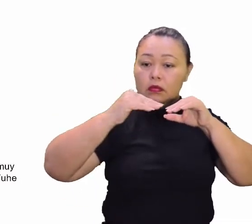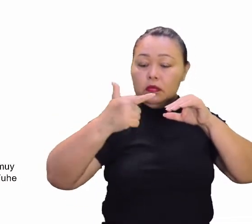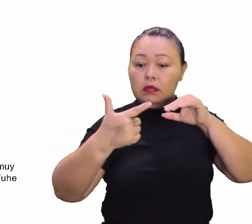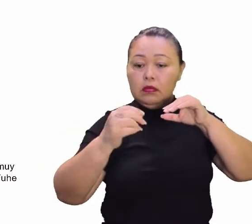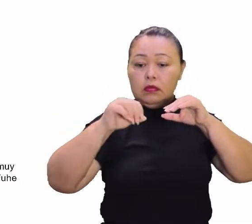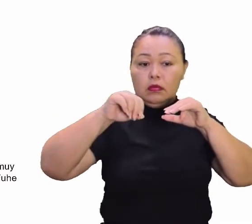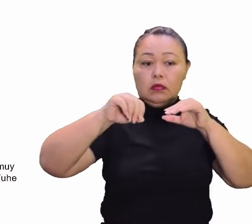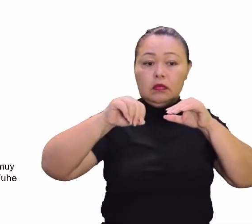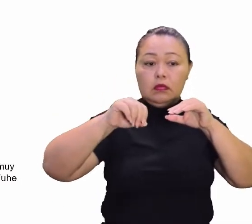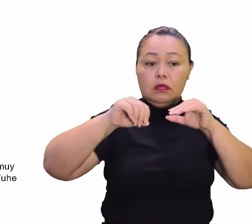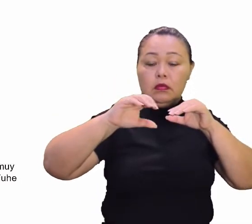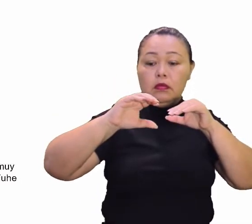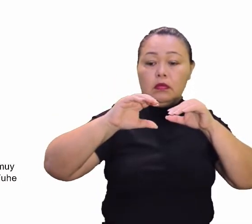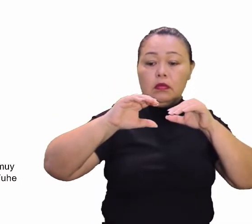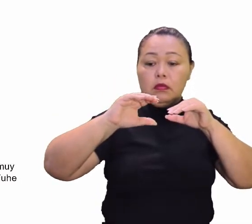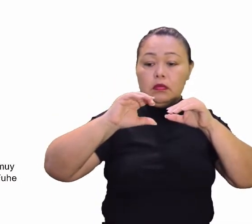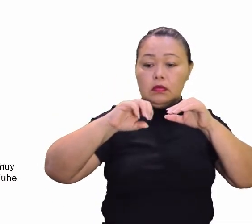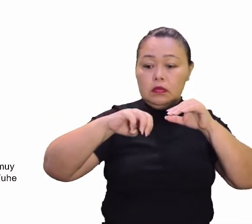de 20